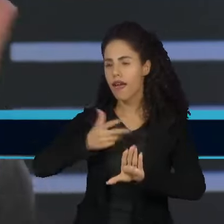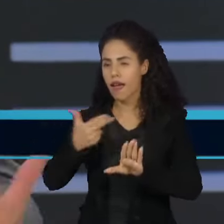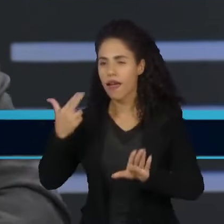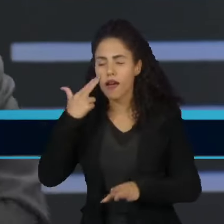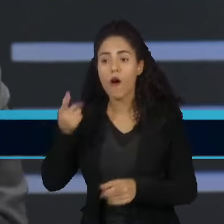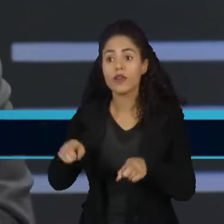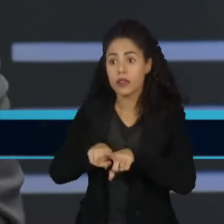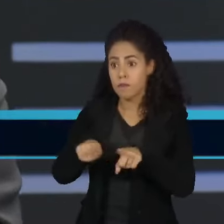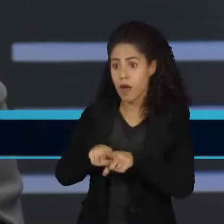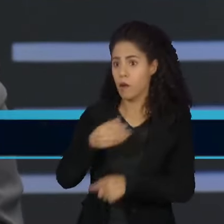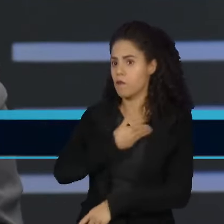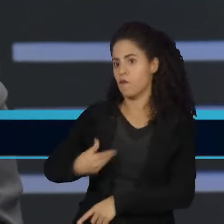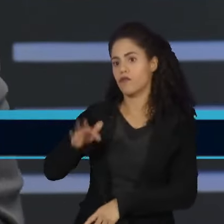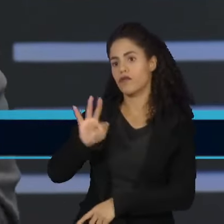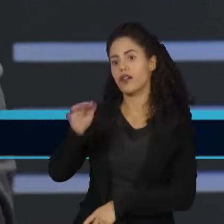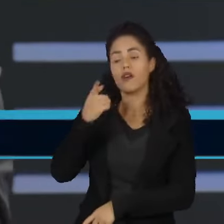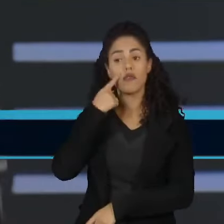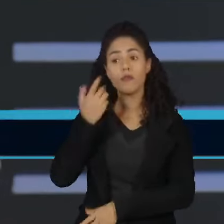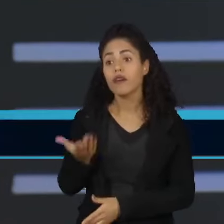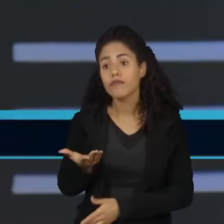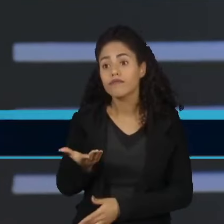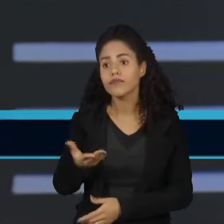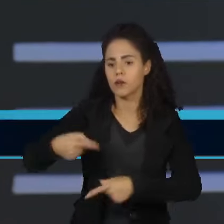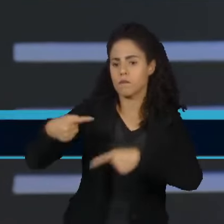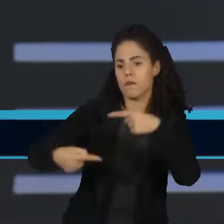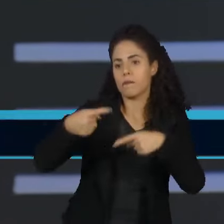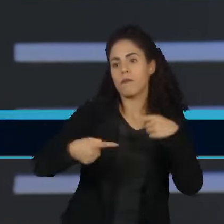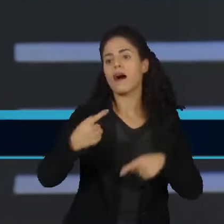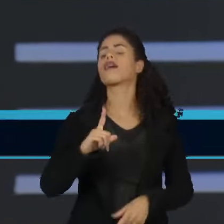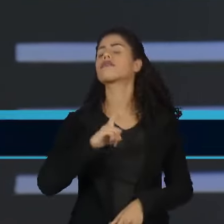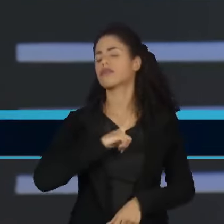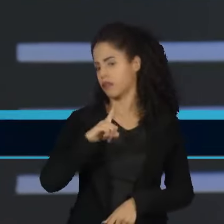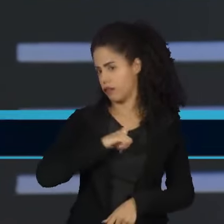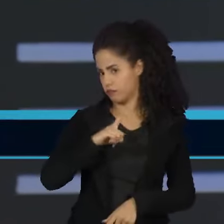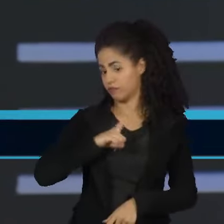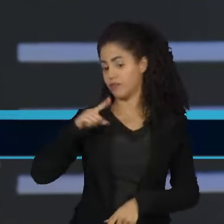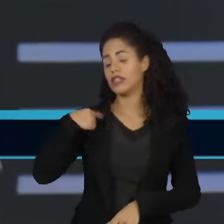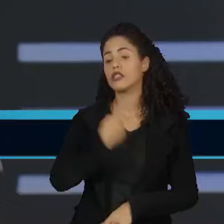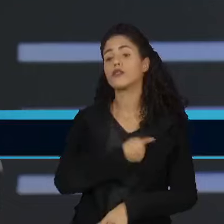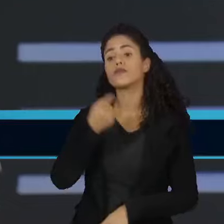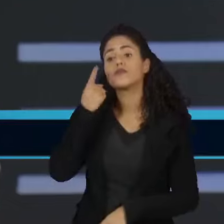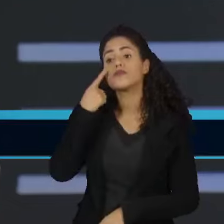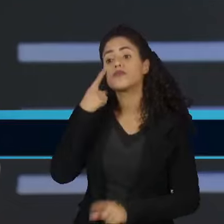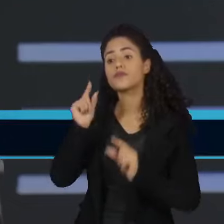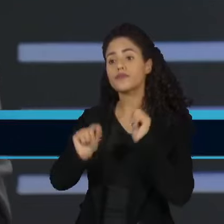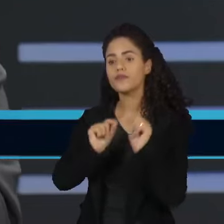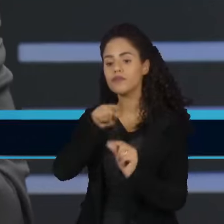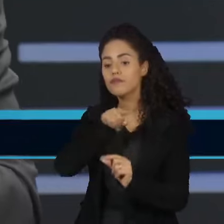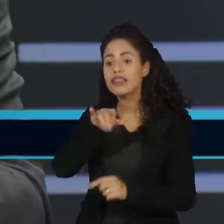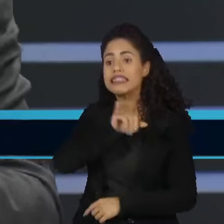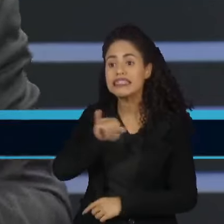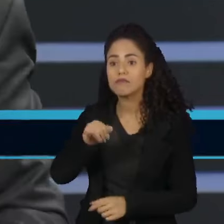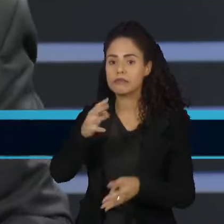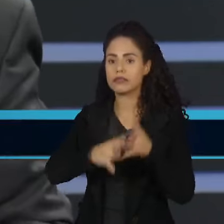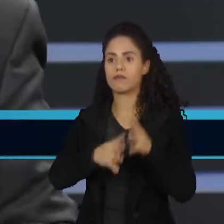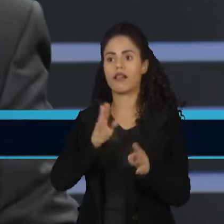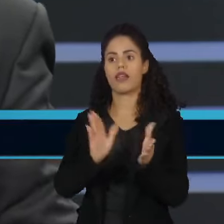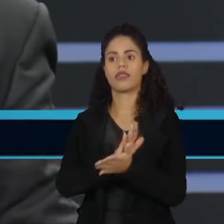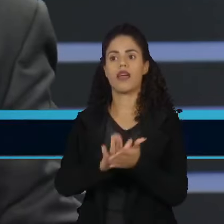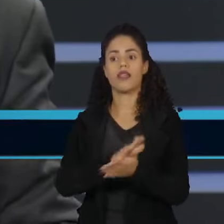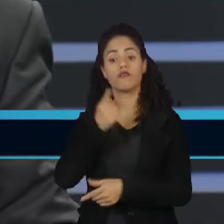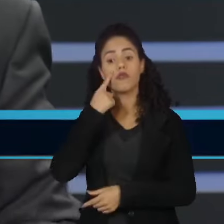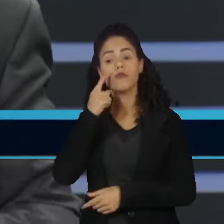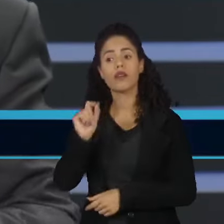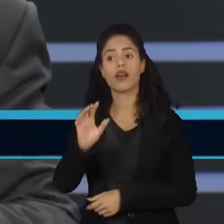para o governo federal nesse trânsito. Há uma discussão política e a gente espera que essa discussão política não atropele a